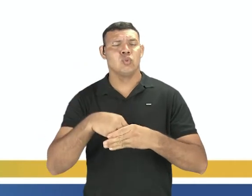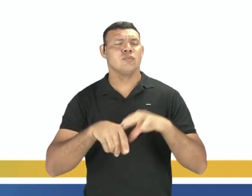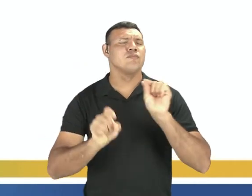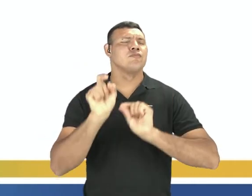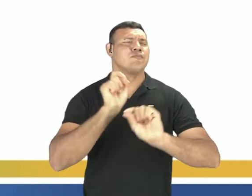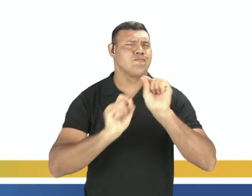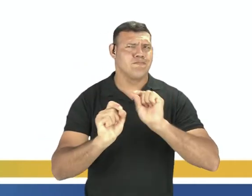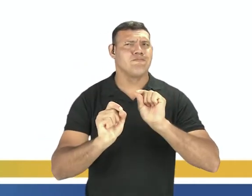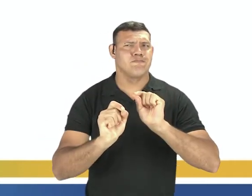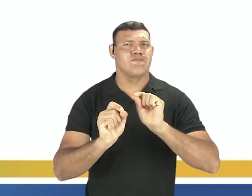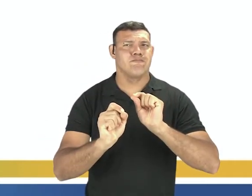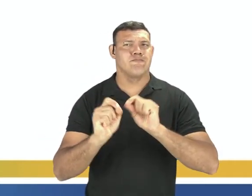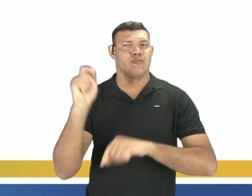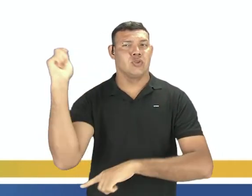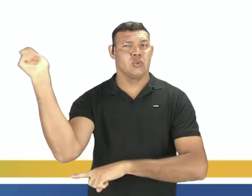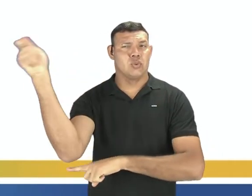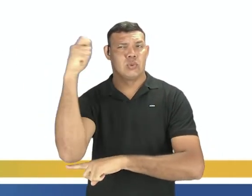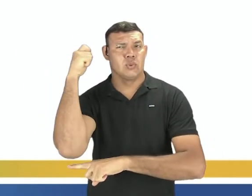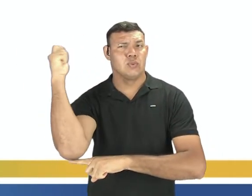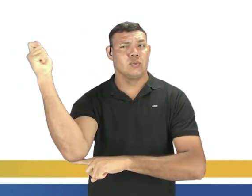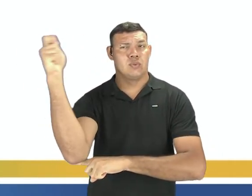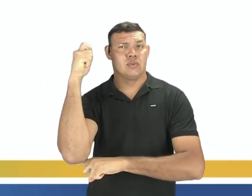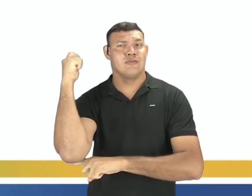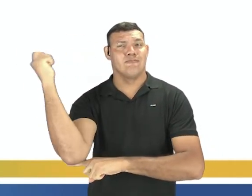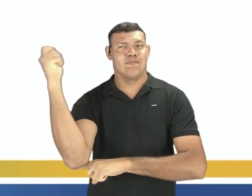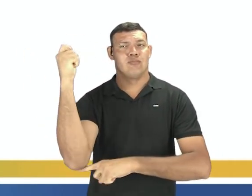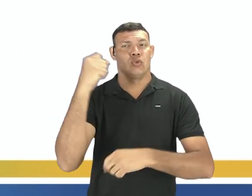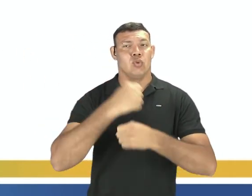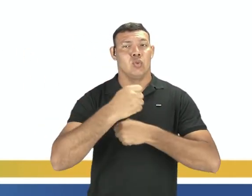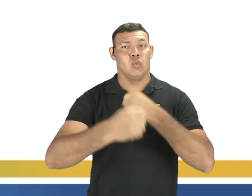nós temos em Rio Grande do Sul, no ano de